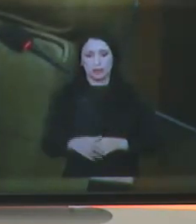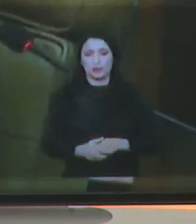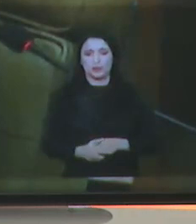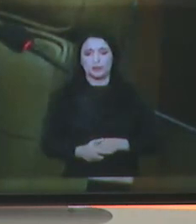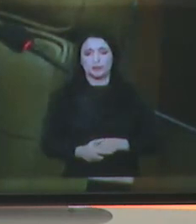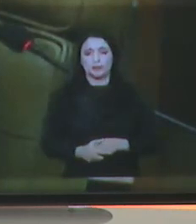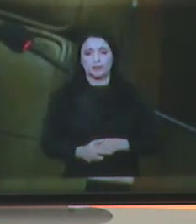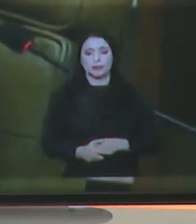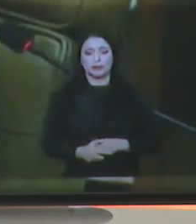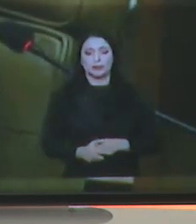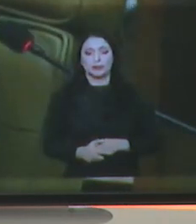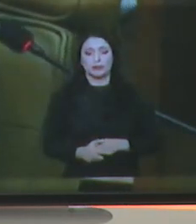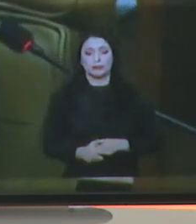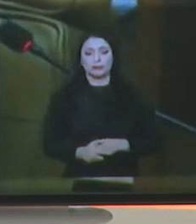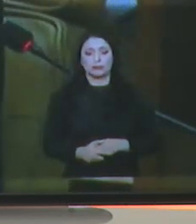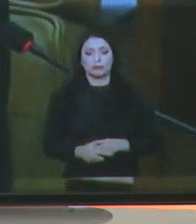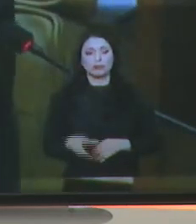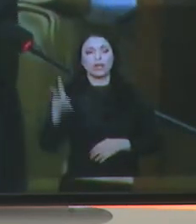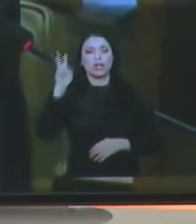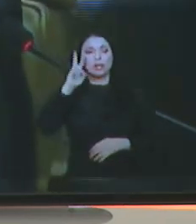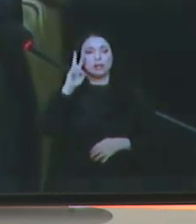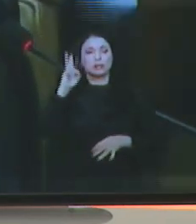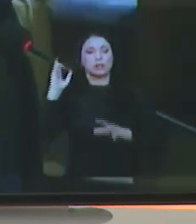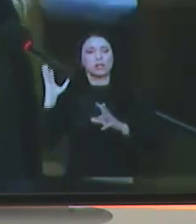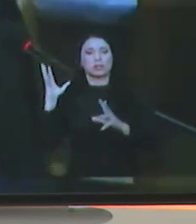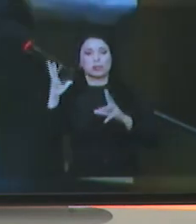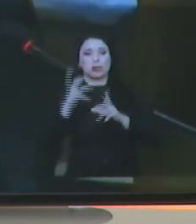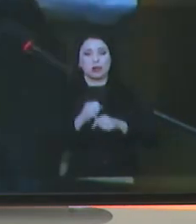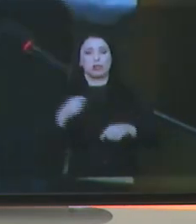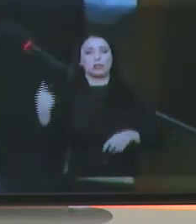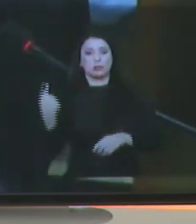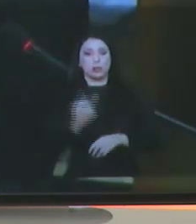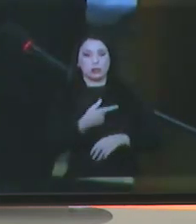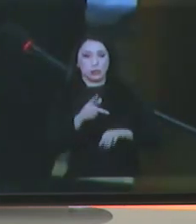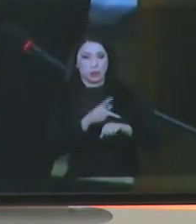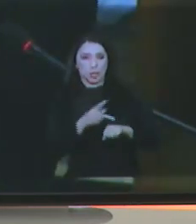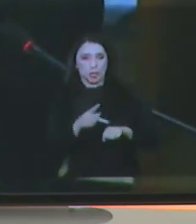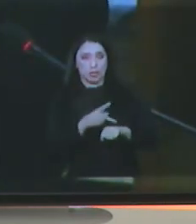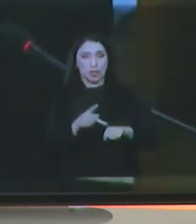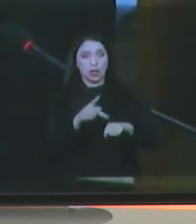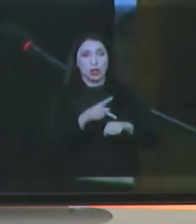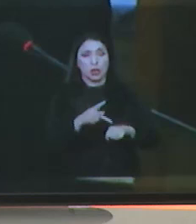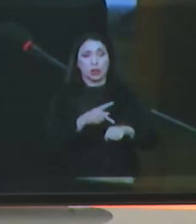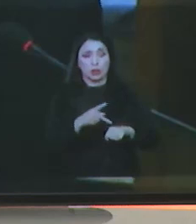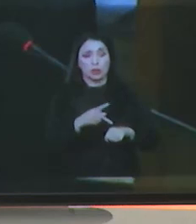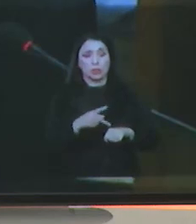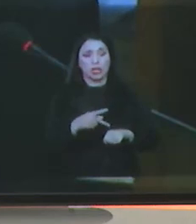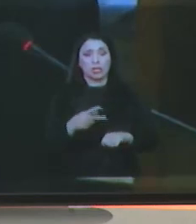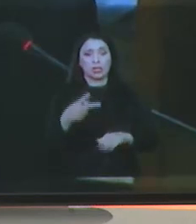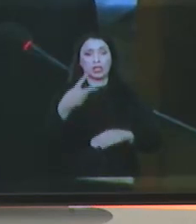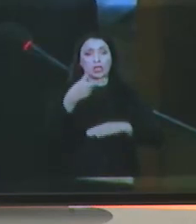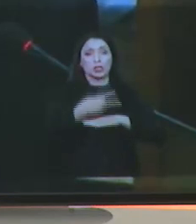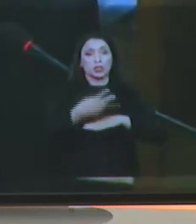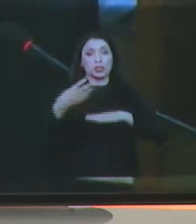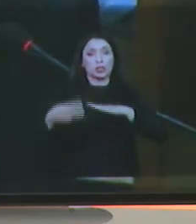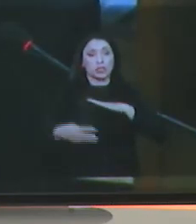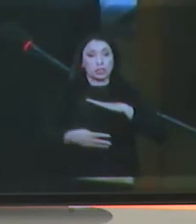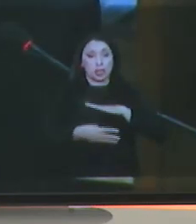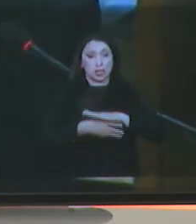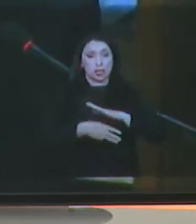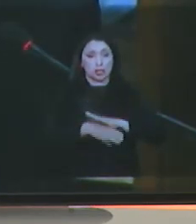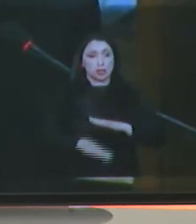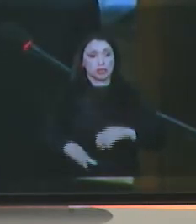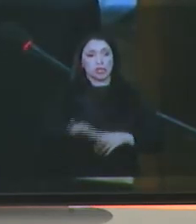5 de outubro de 1988, nenhuma reserva indígena poderia ser constituída,